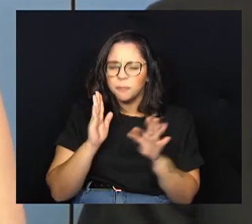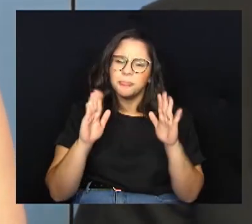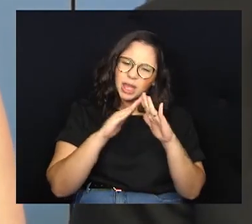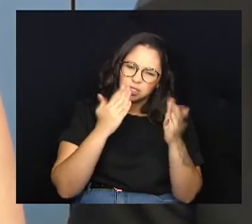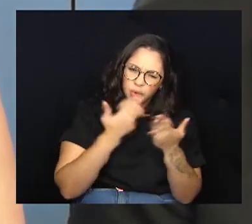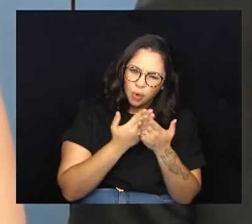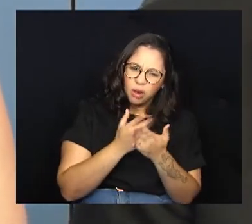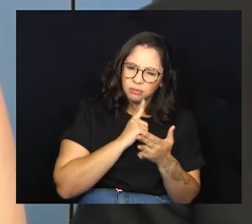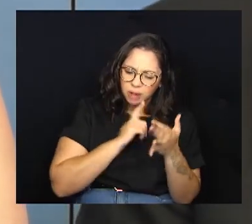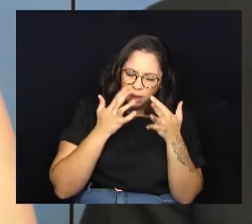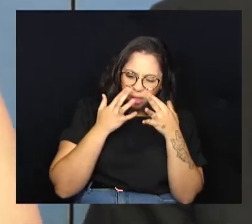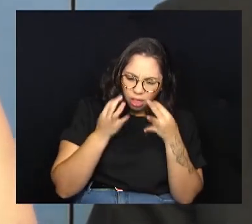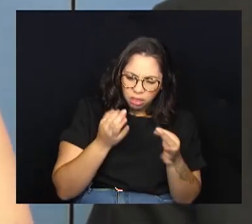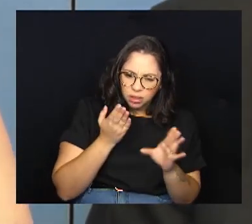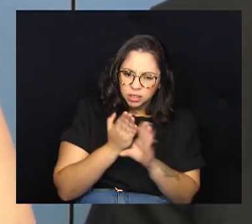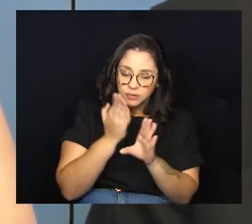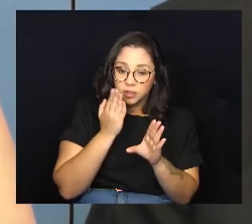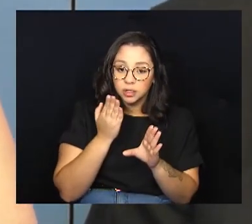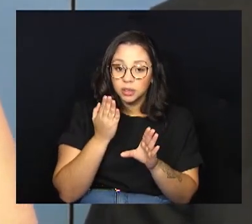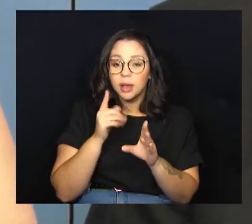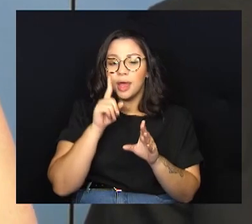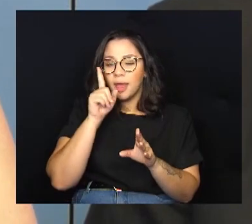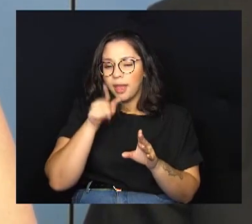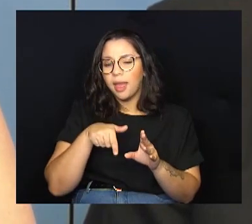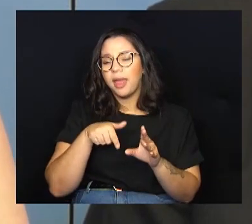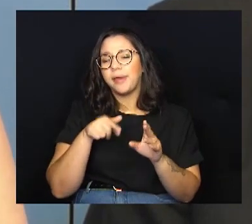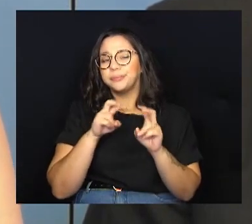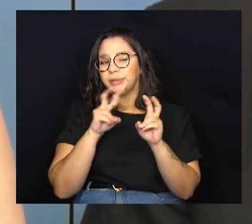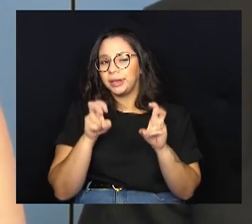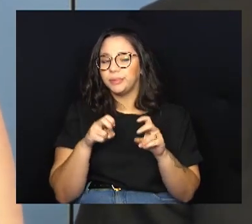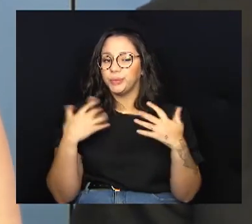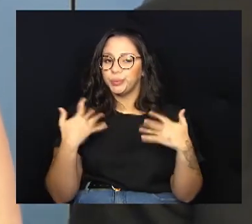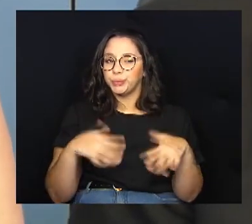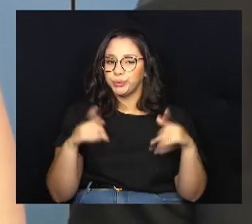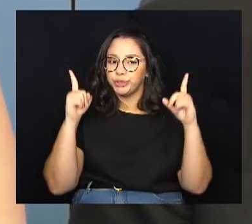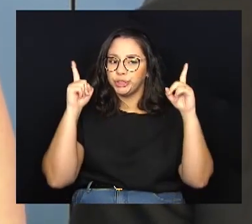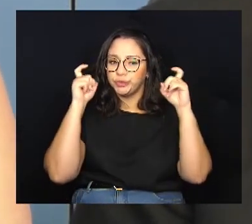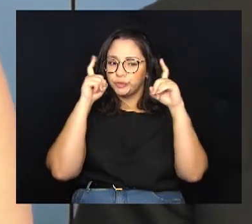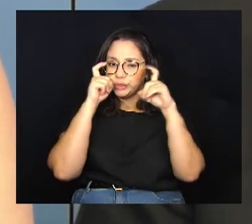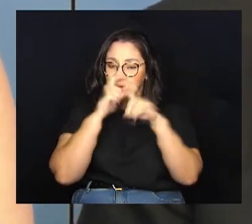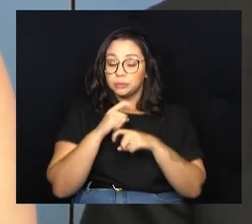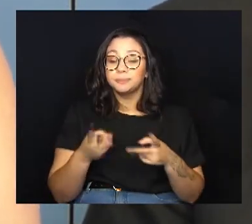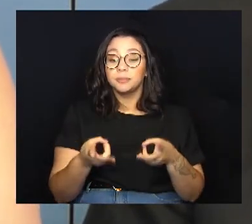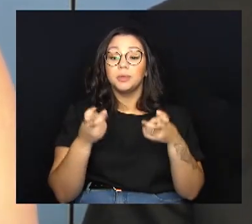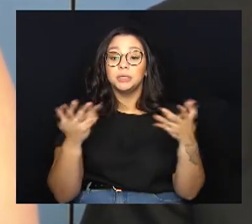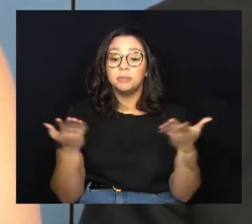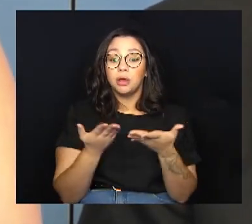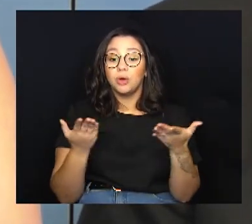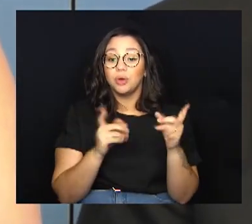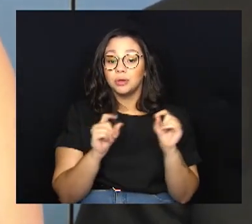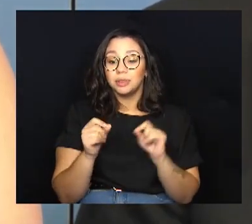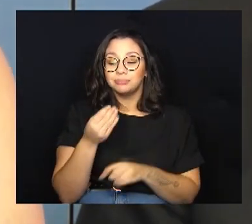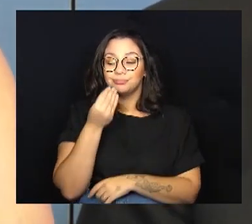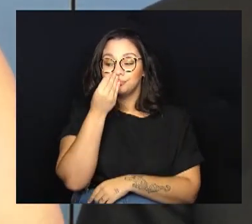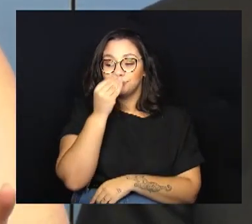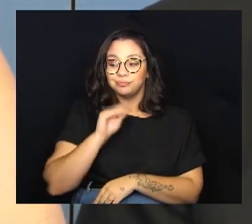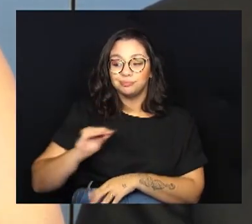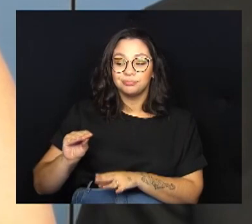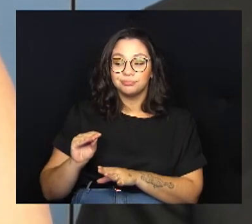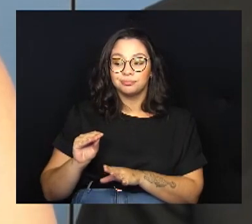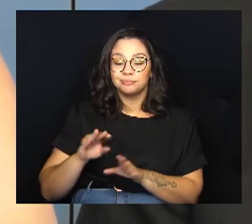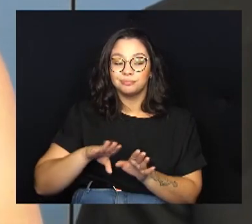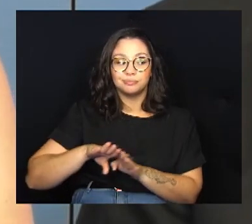Você que já está, inclusive, na questão da política, né, em termos estaduais, o que se pensa em política pública